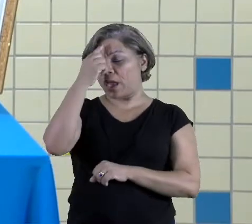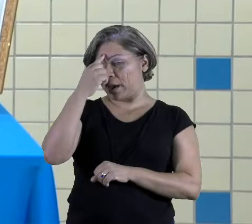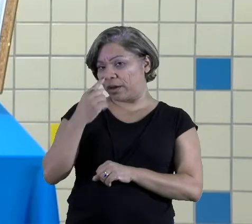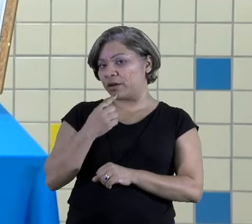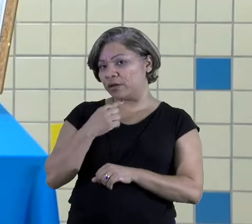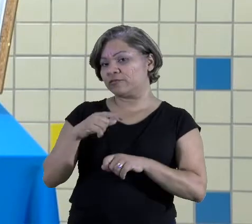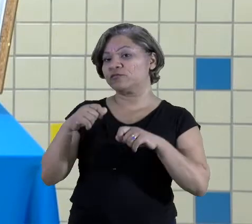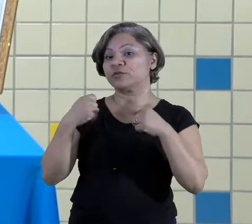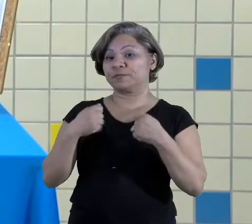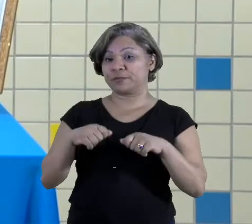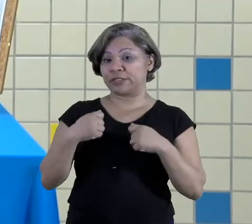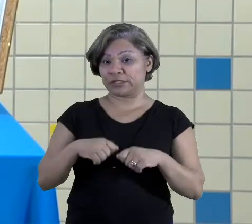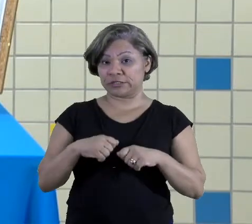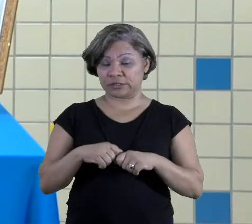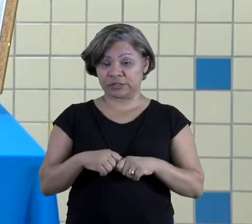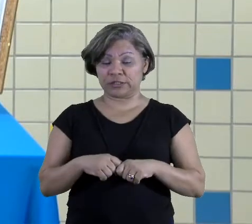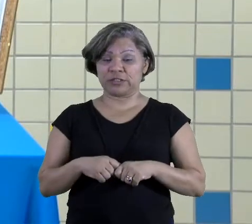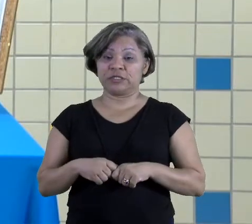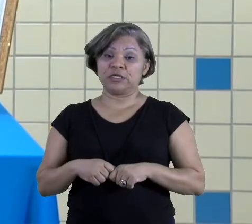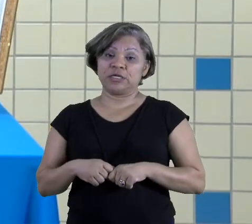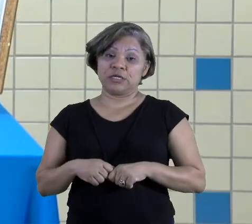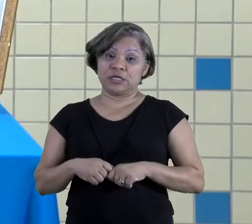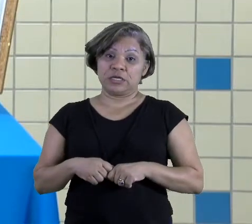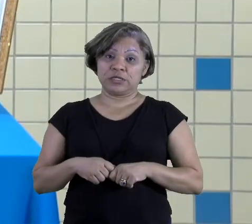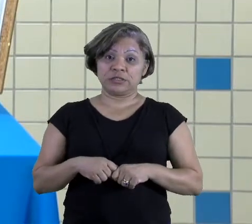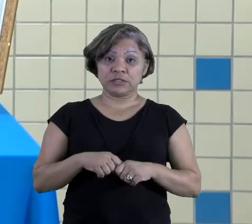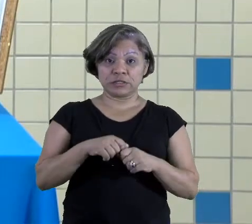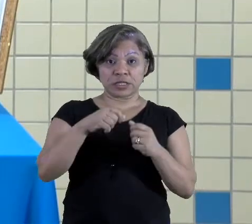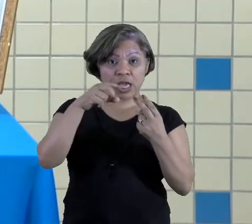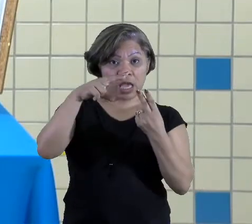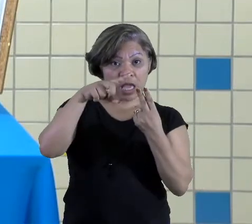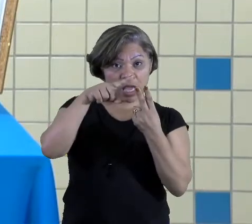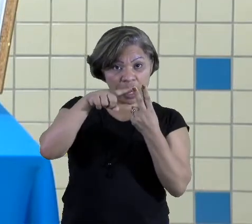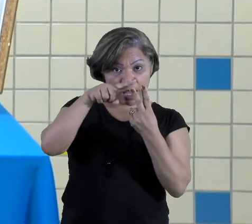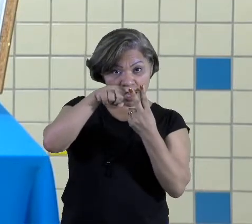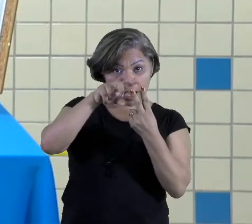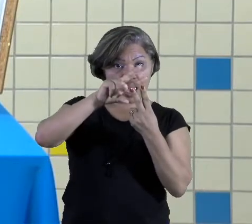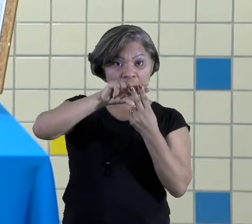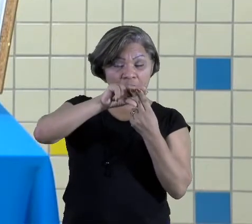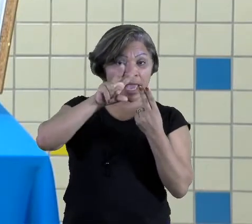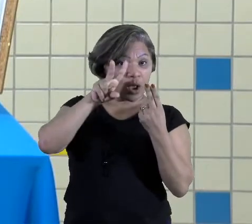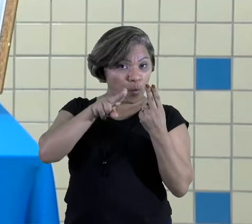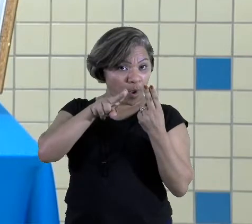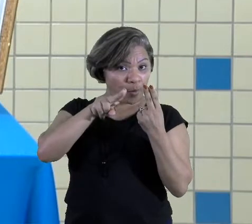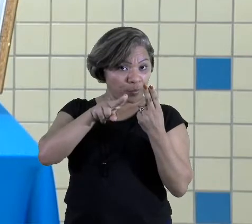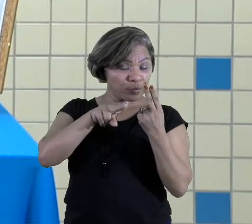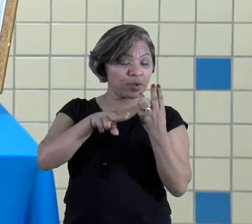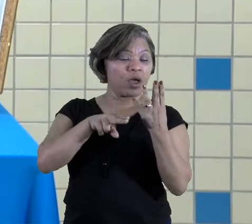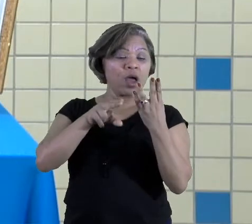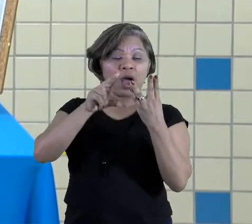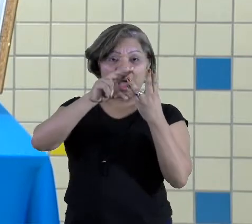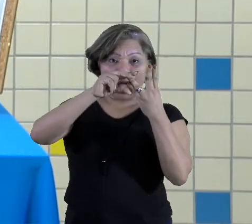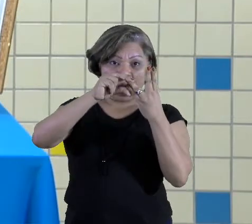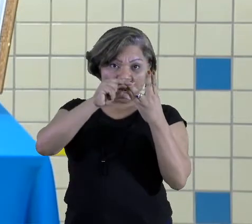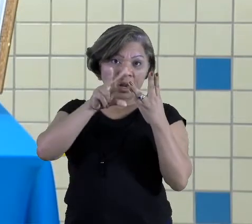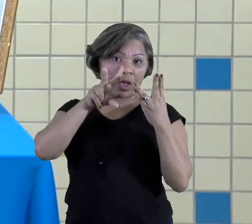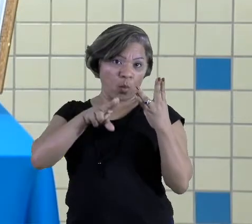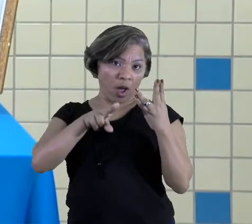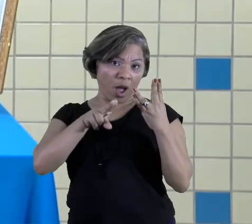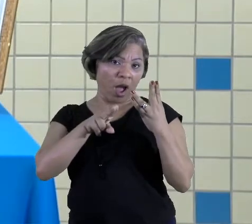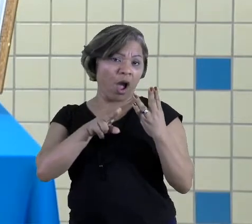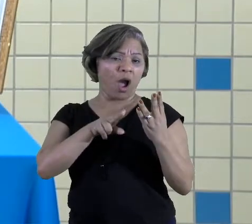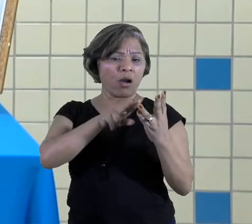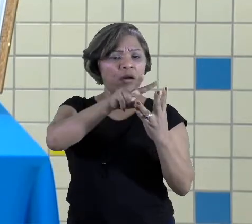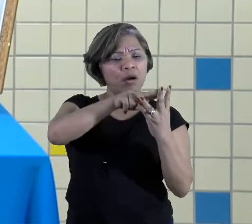ser iguais. Então, nós precisamos de um par de gravuras, ou seja, 2 gravuras iguais. Aproveitando